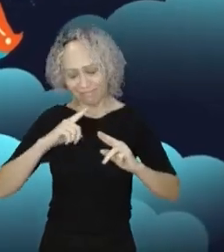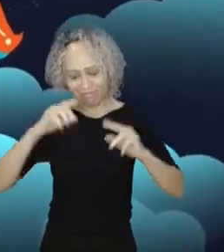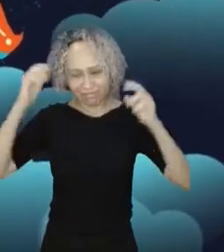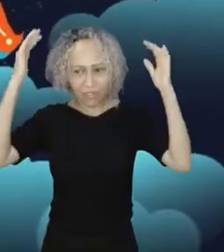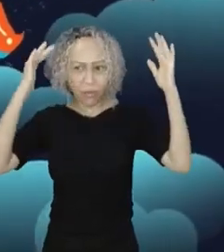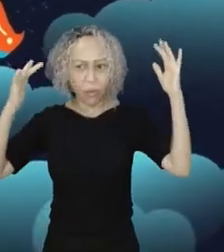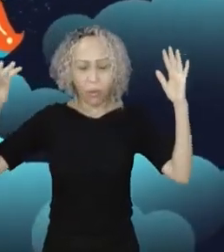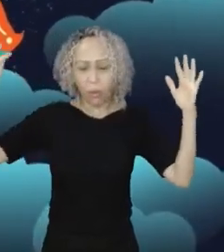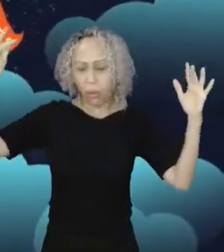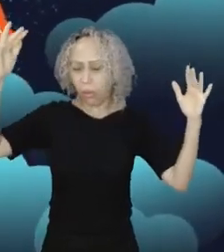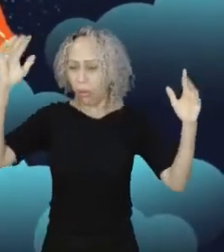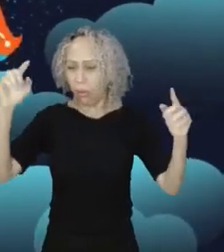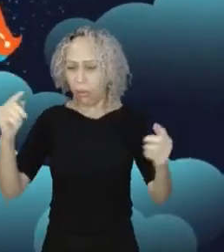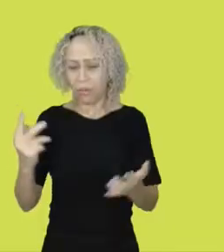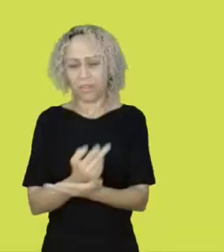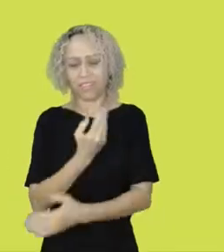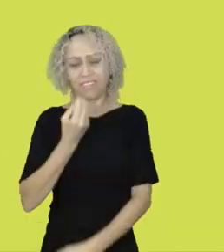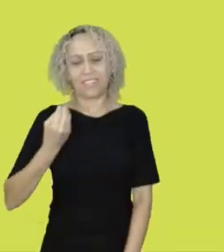viver.